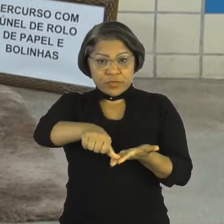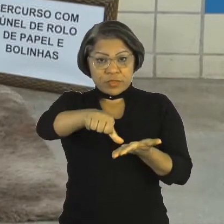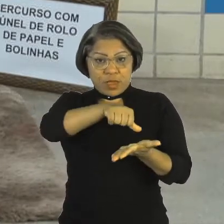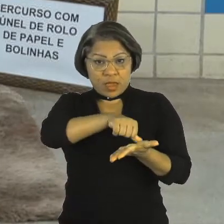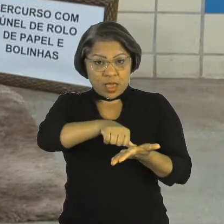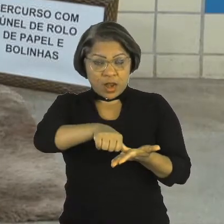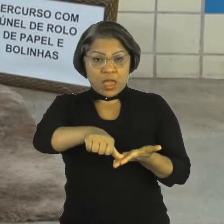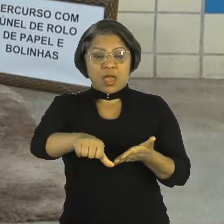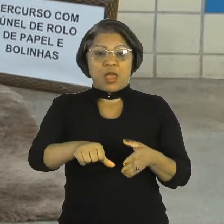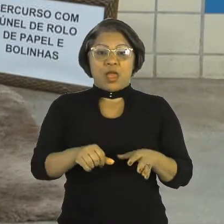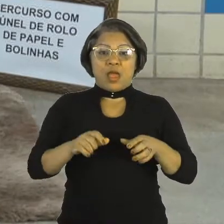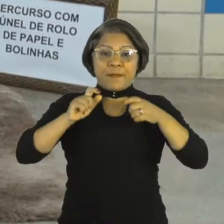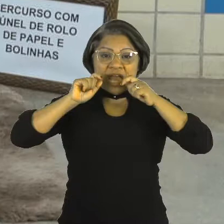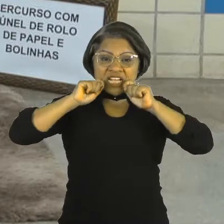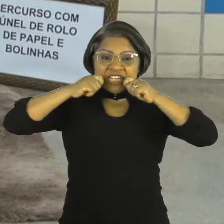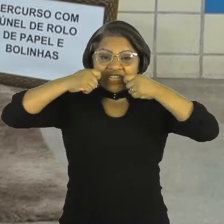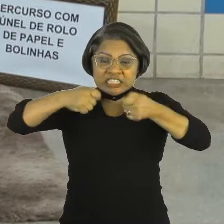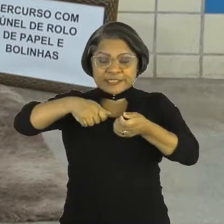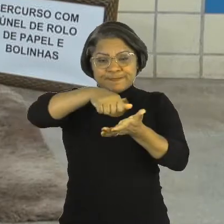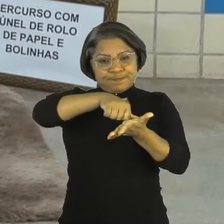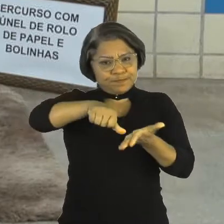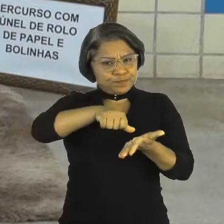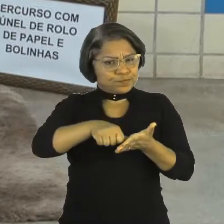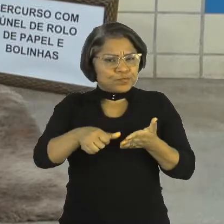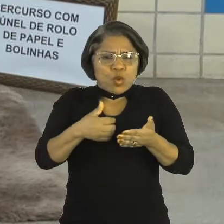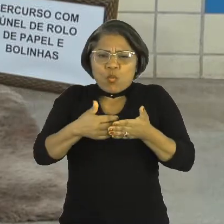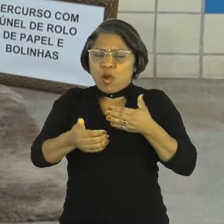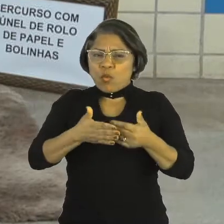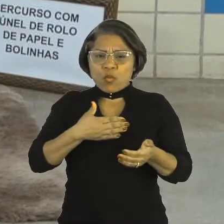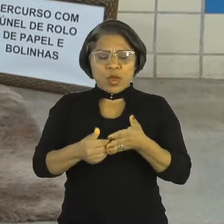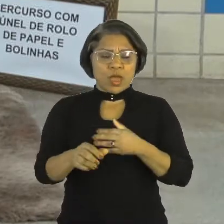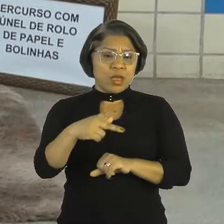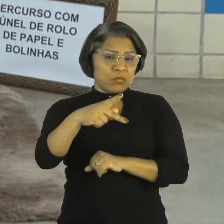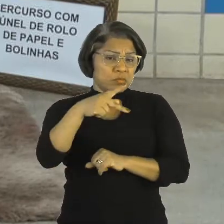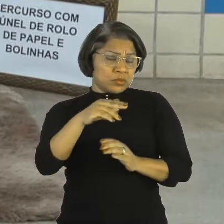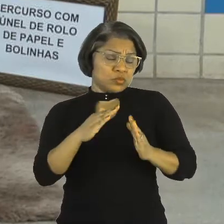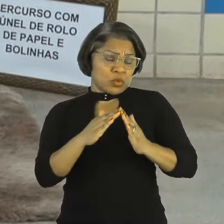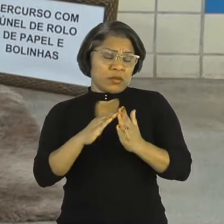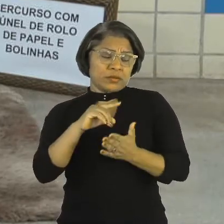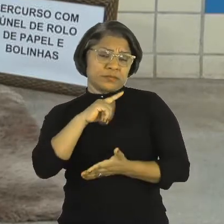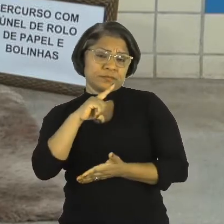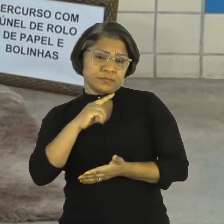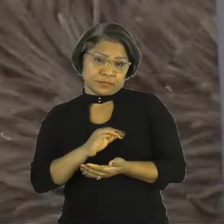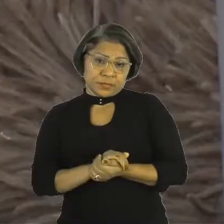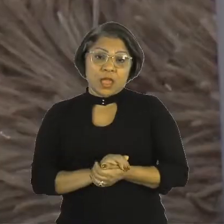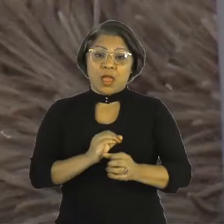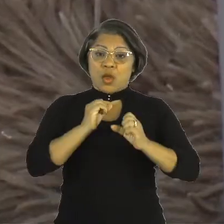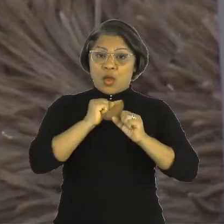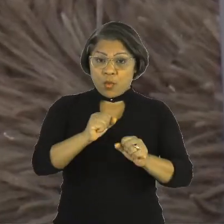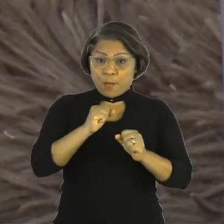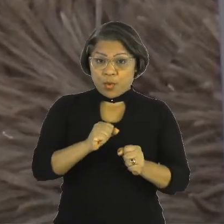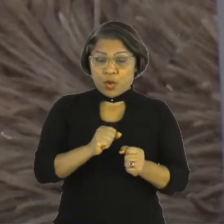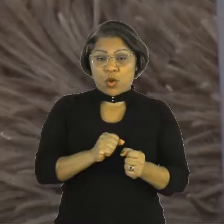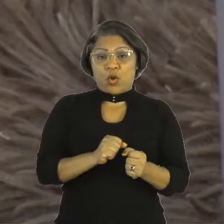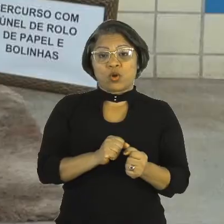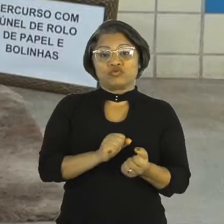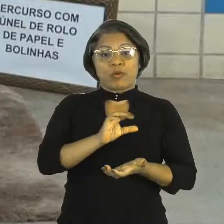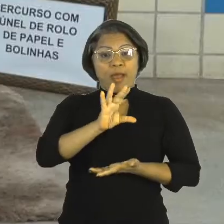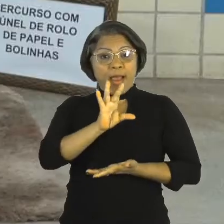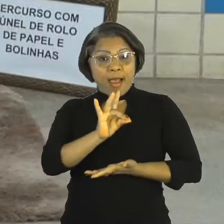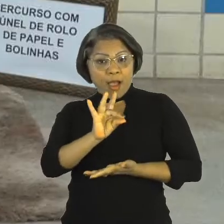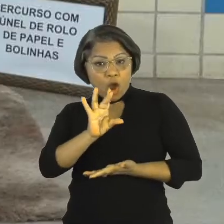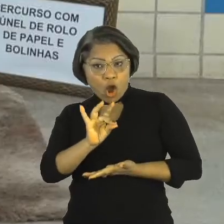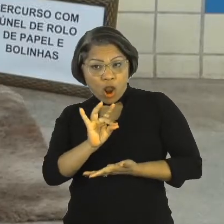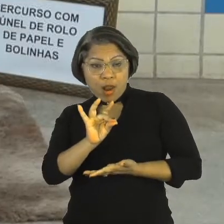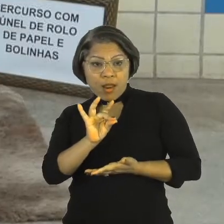fita durex, a fita que você também tiver aí na sua casa, para poder estar colando os rolos, né, na